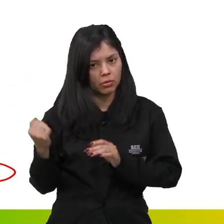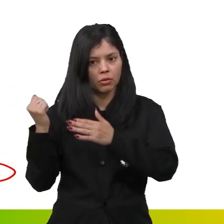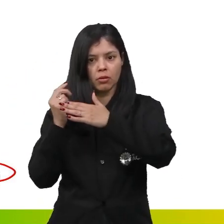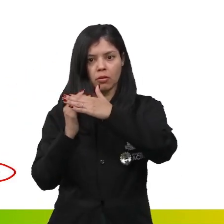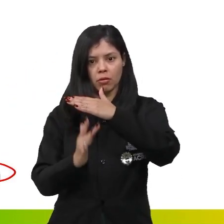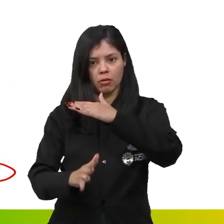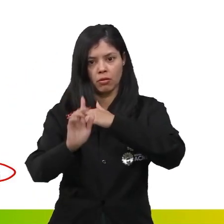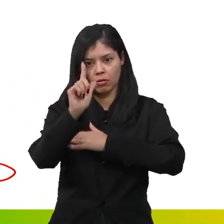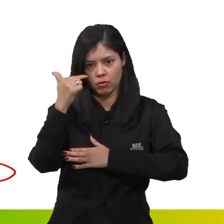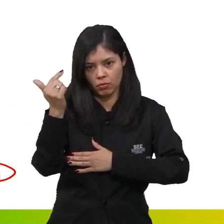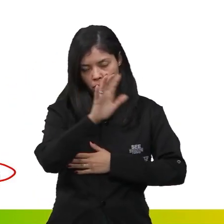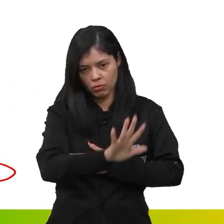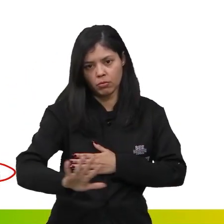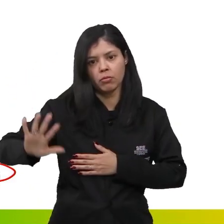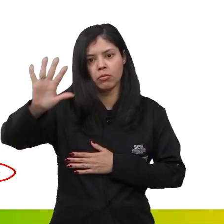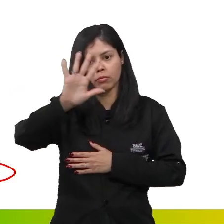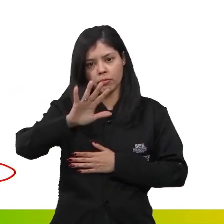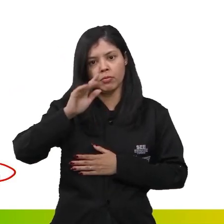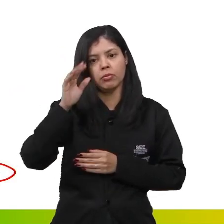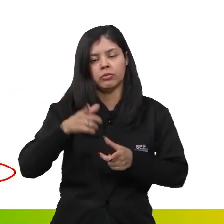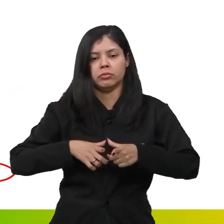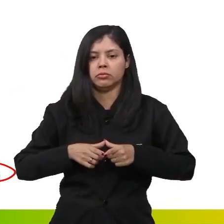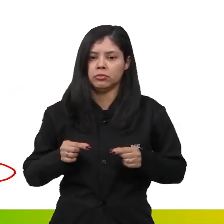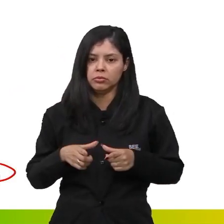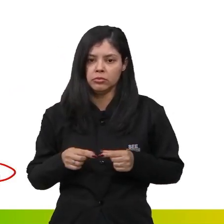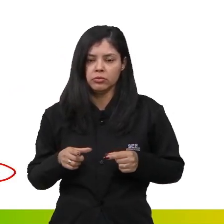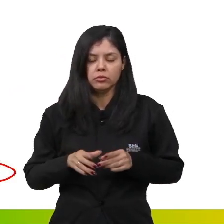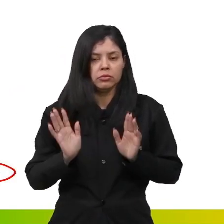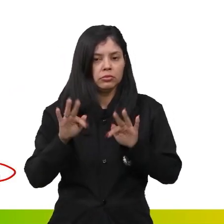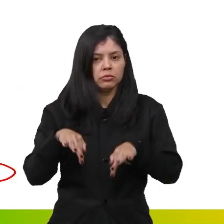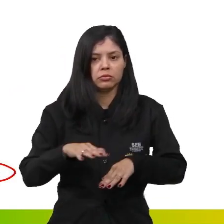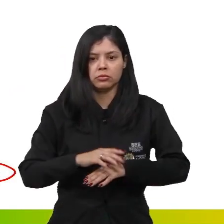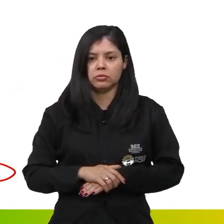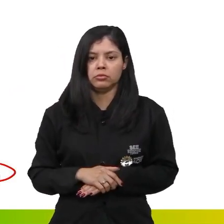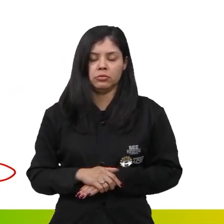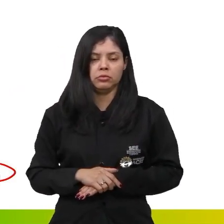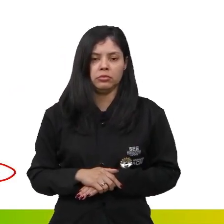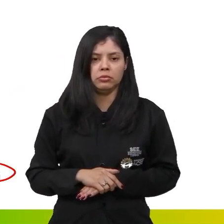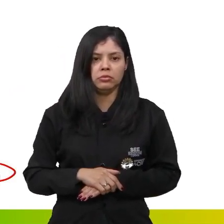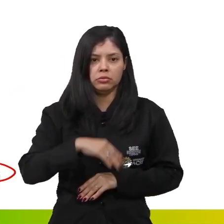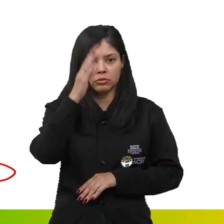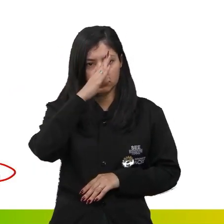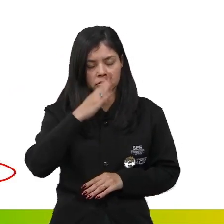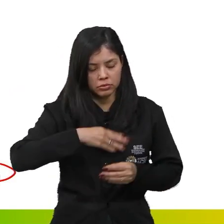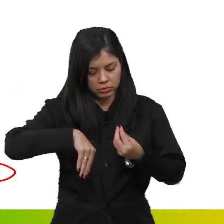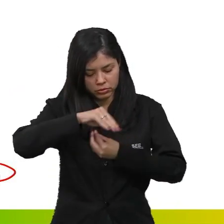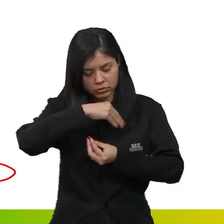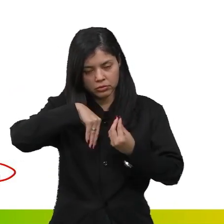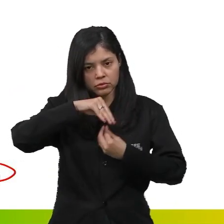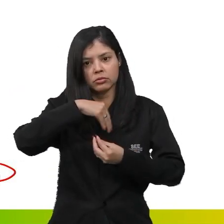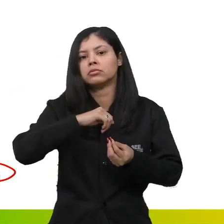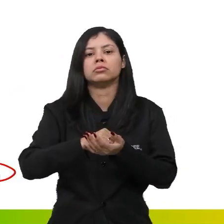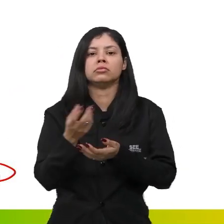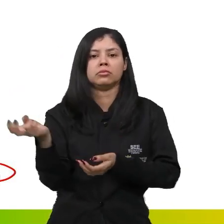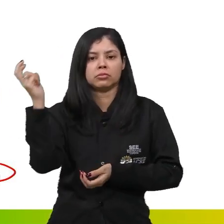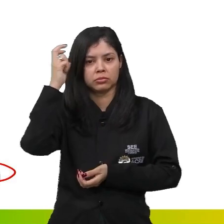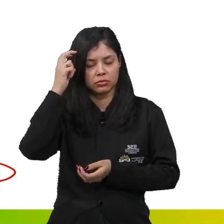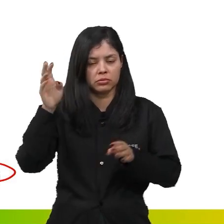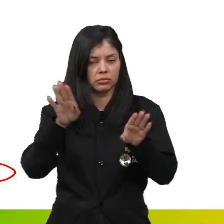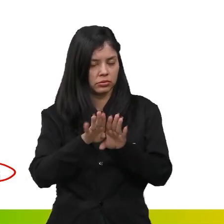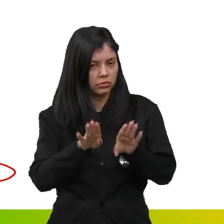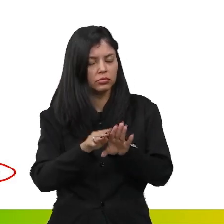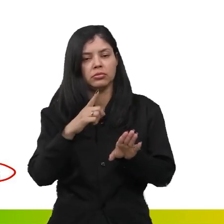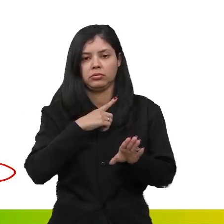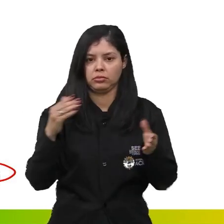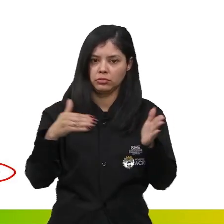imigrantes de outras regiões, como por exemplo o Japão, enfim. Tá bom? O Brasil é essa mistura de culturas